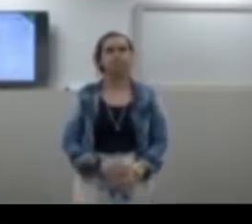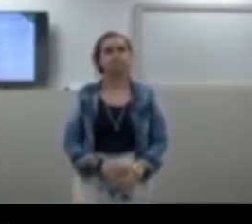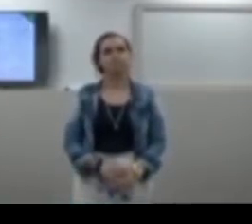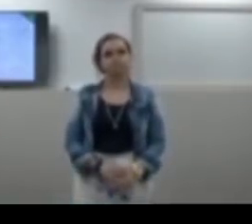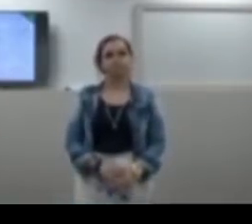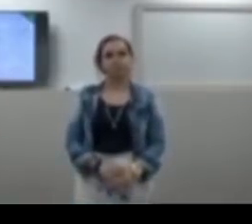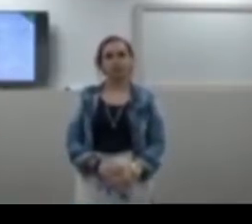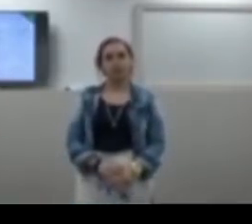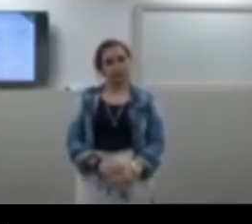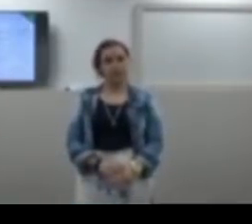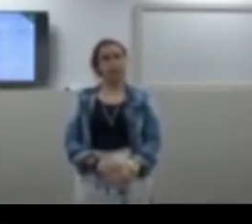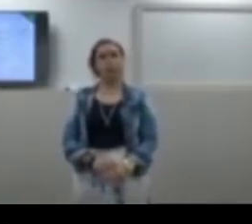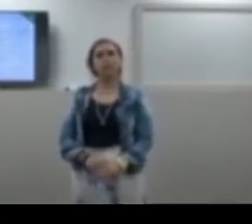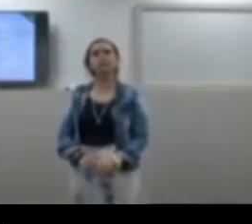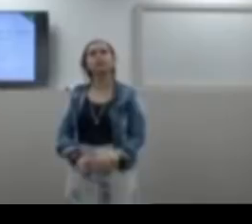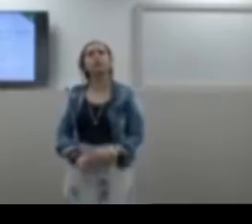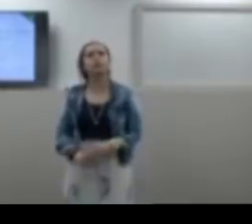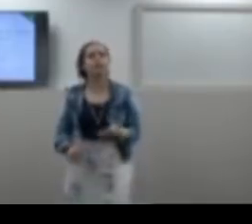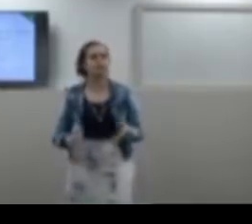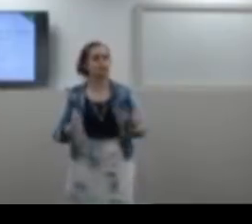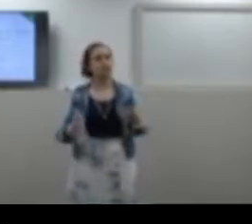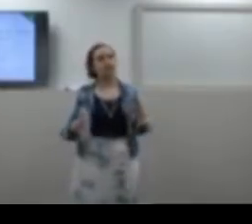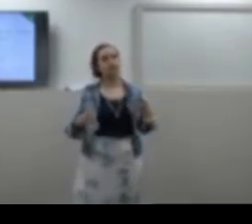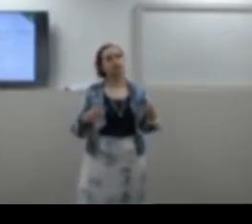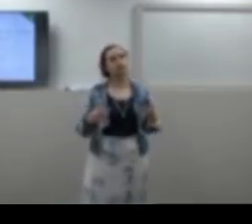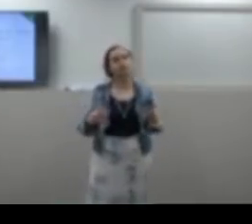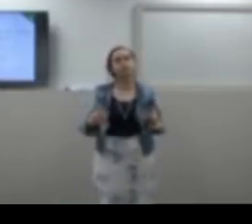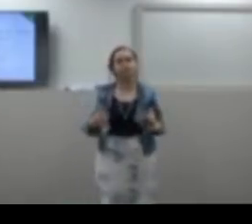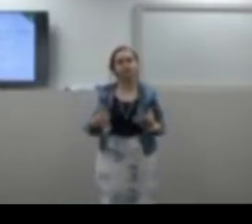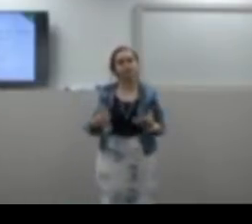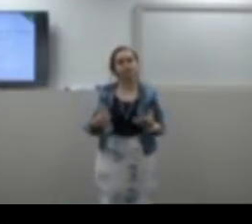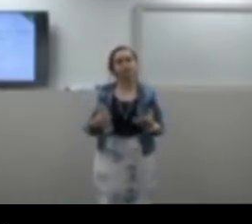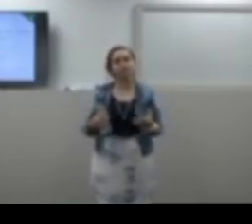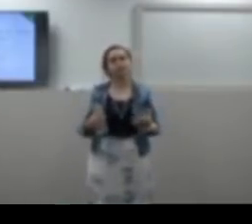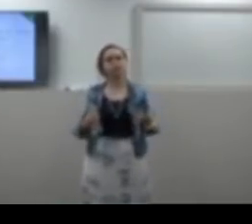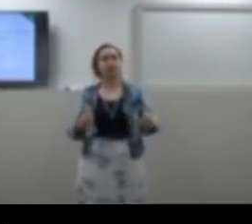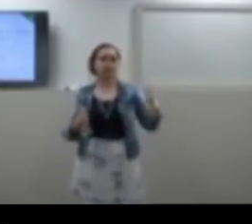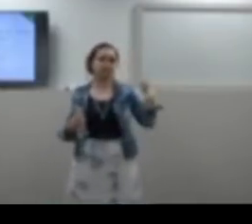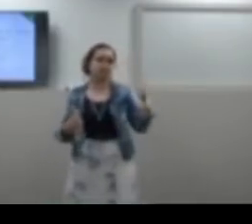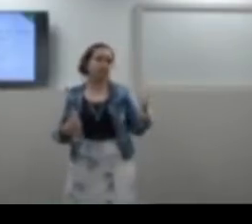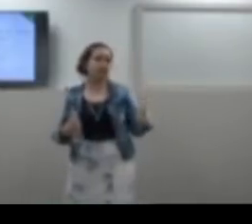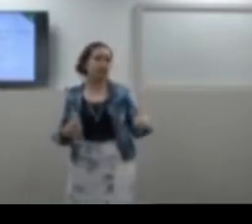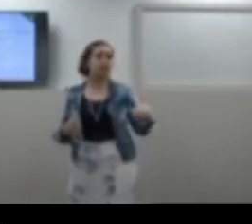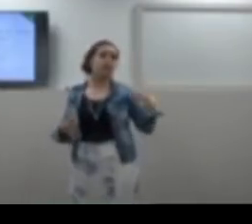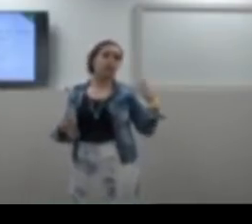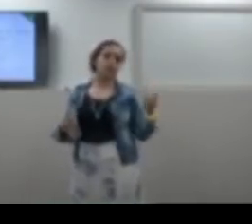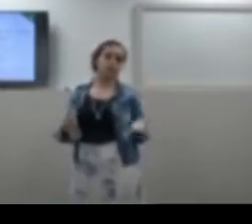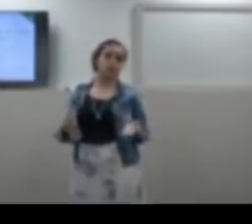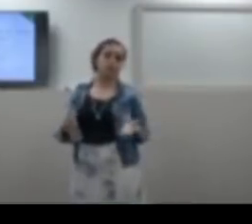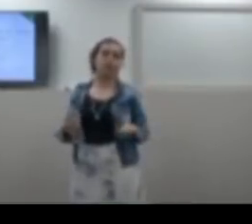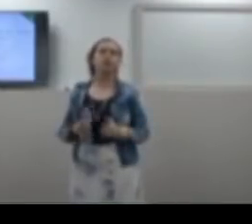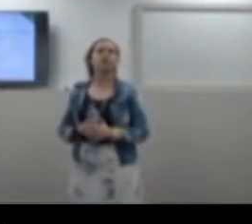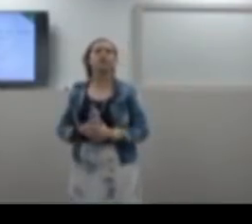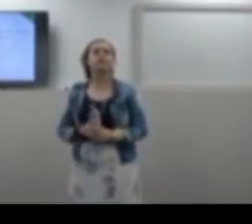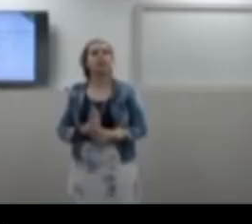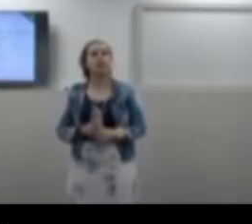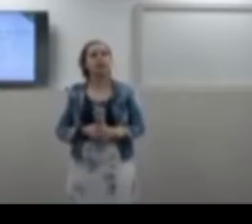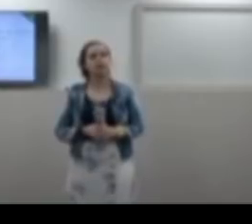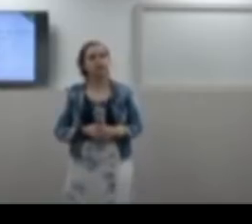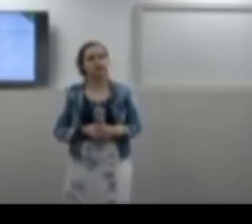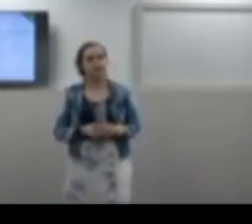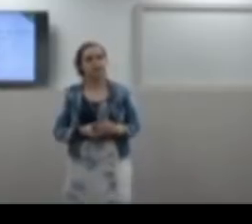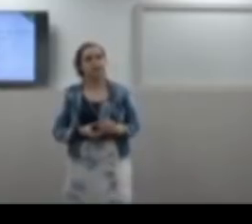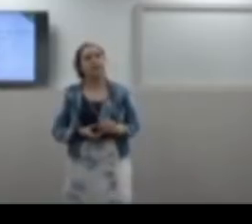anos. Vamos fazer um quiz, então, comparando esses dois domínios que a gente viu nessa aula, das pradarias e o domínio